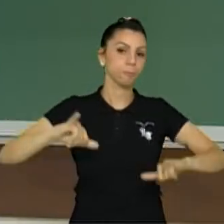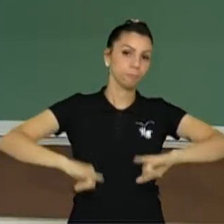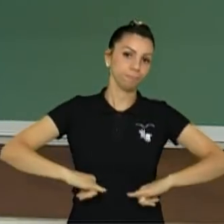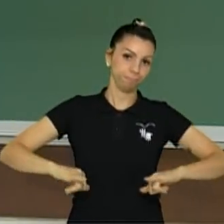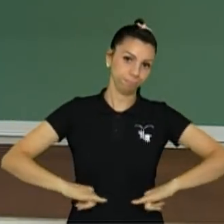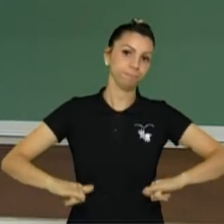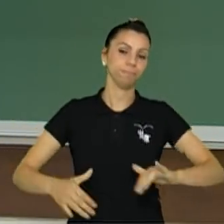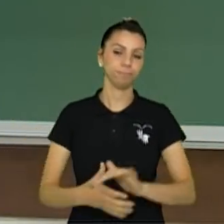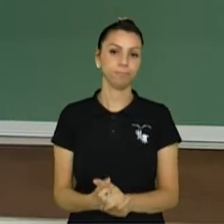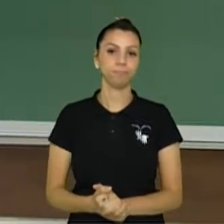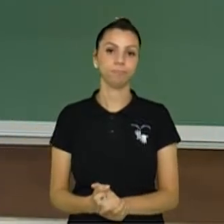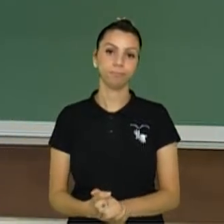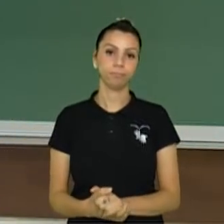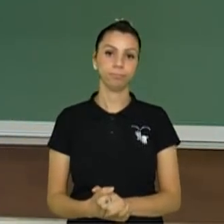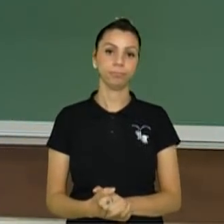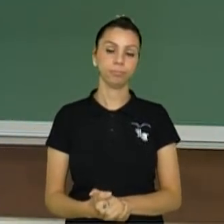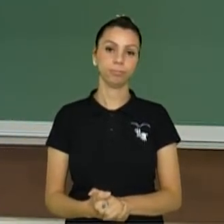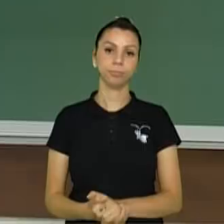momento houve